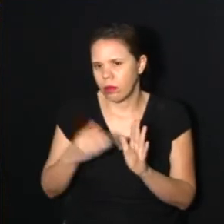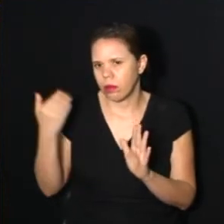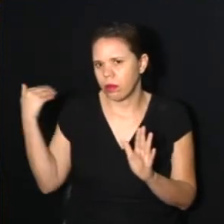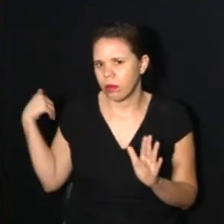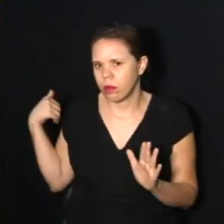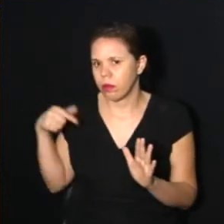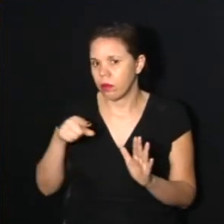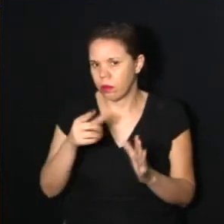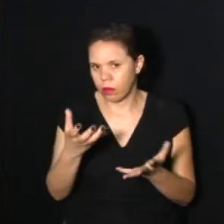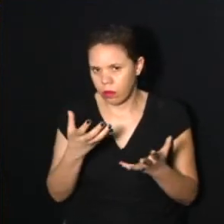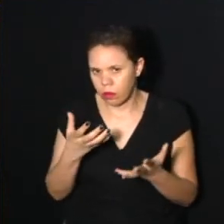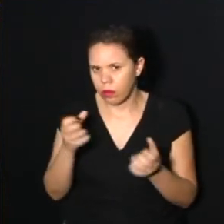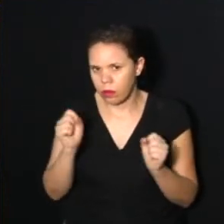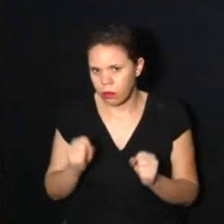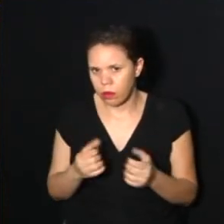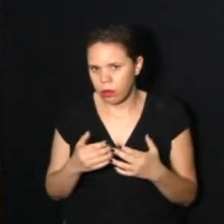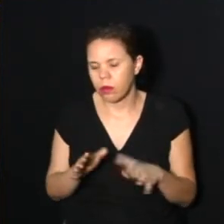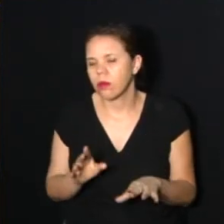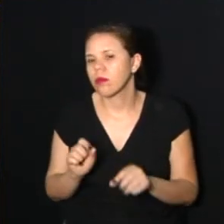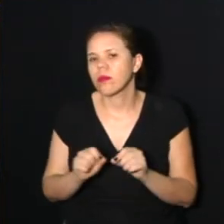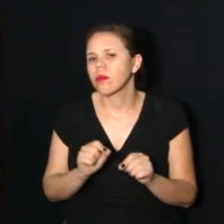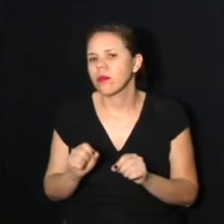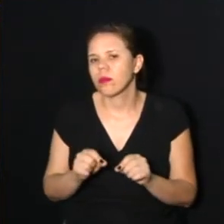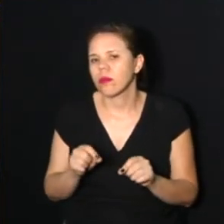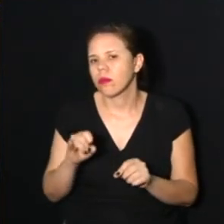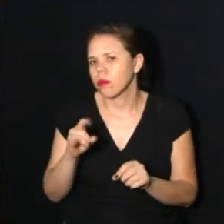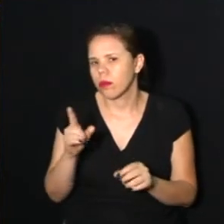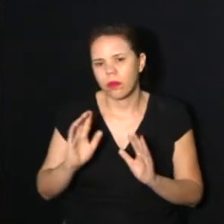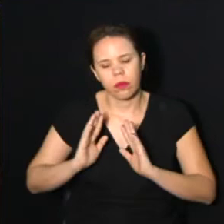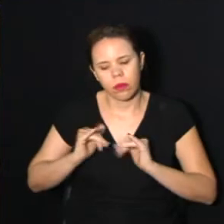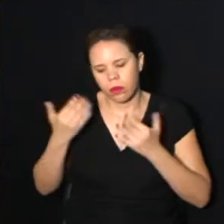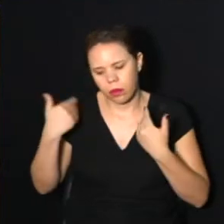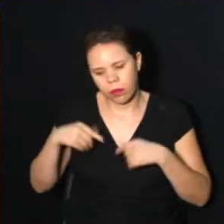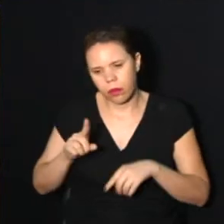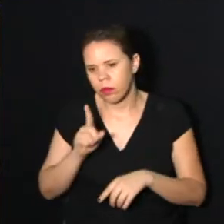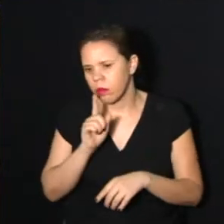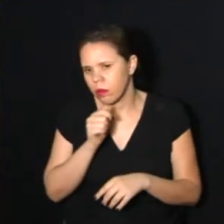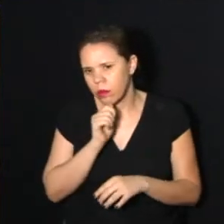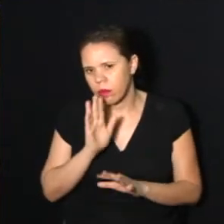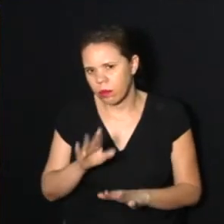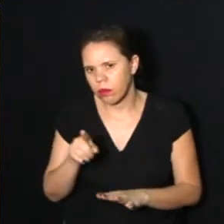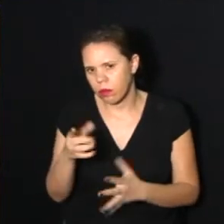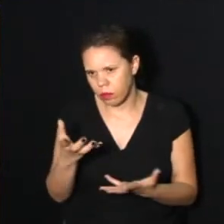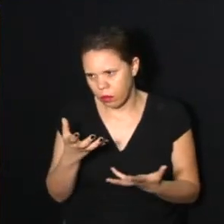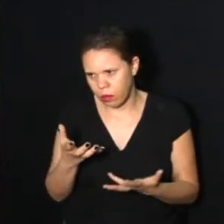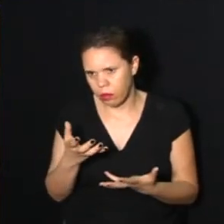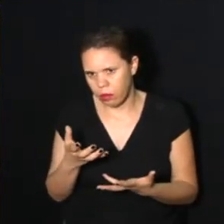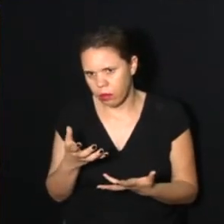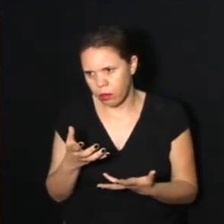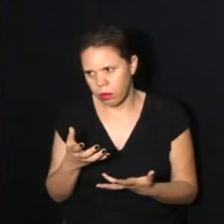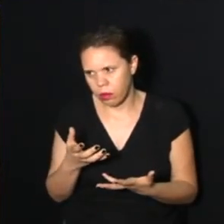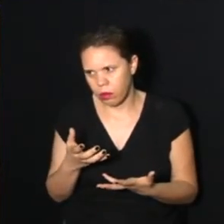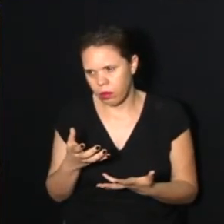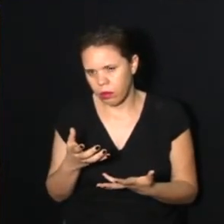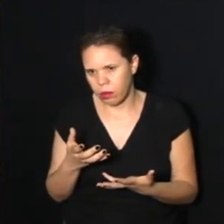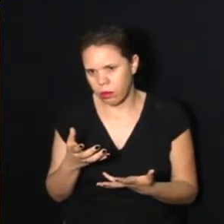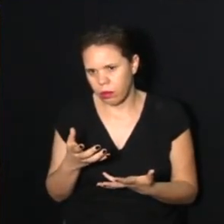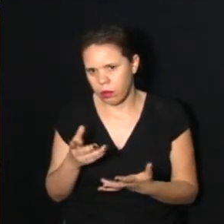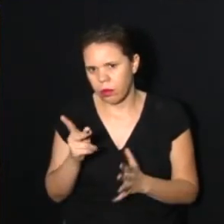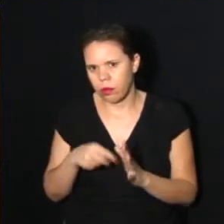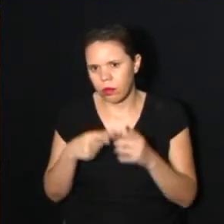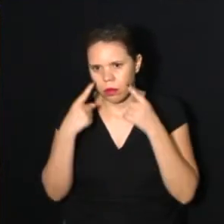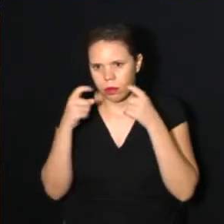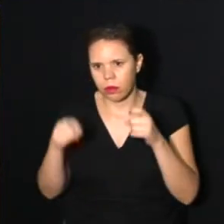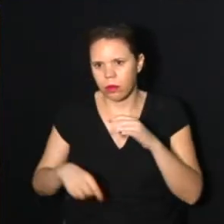que eu posso deliberar da seguinte maneira, o senhor não me solicitou, mas caso o senhor queira, esse projeto é de interesse